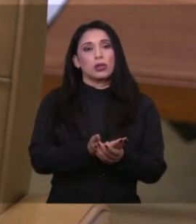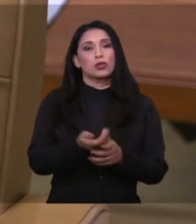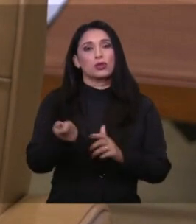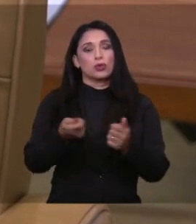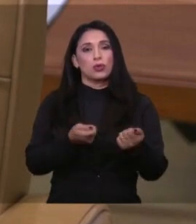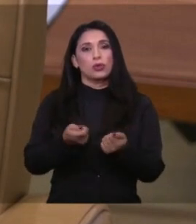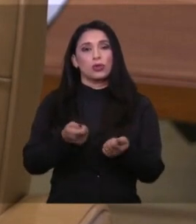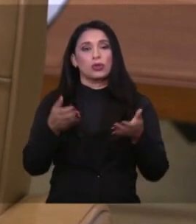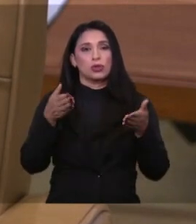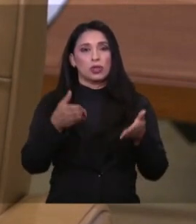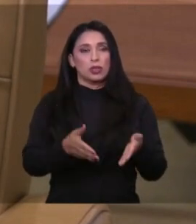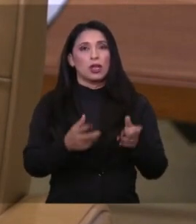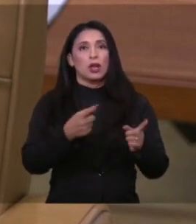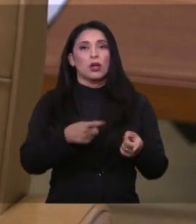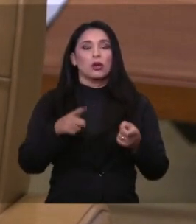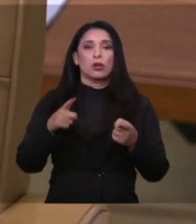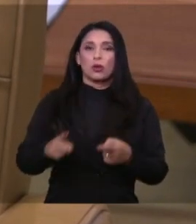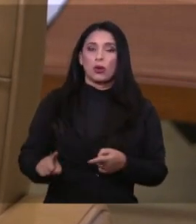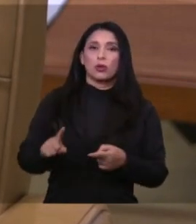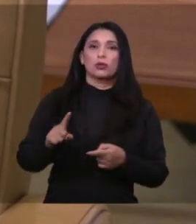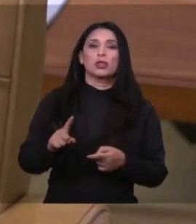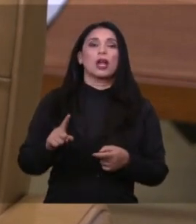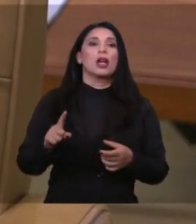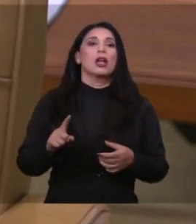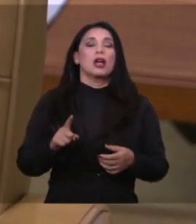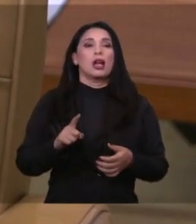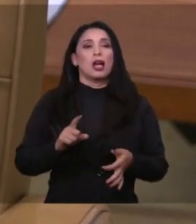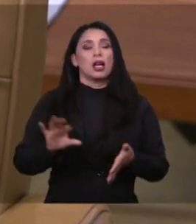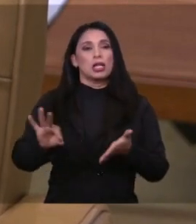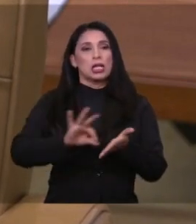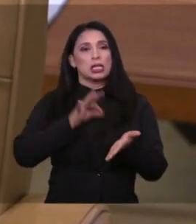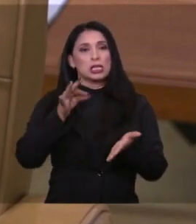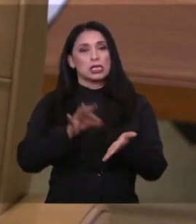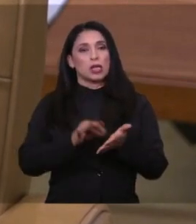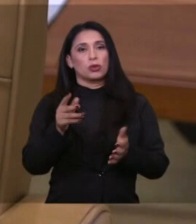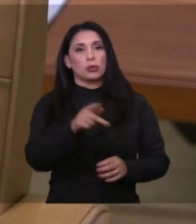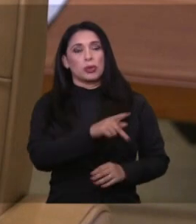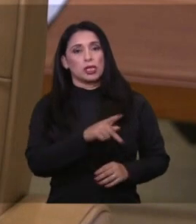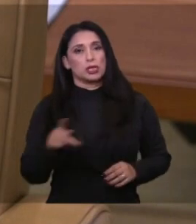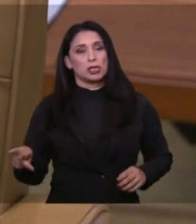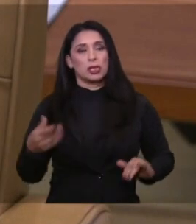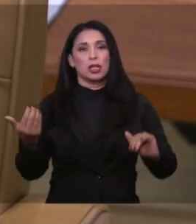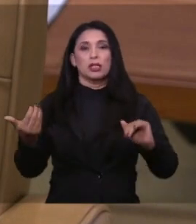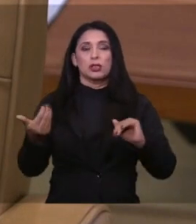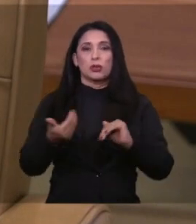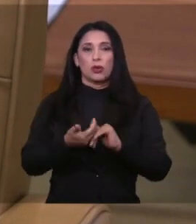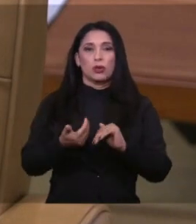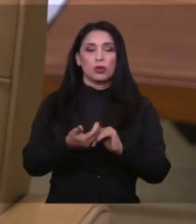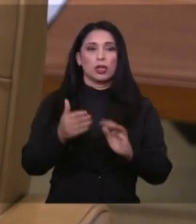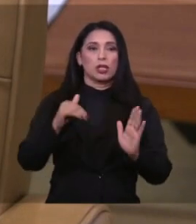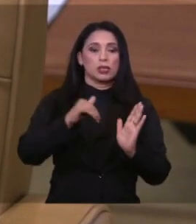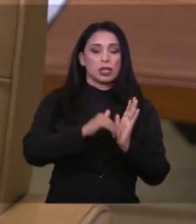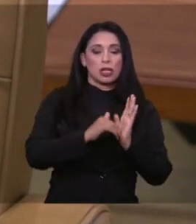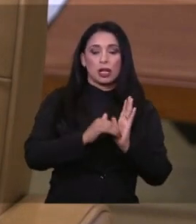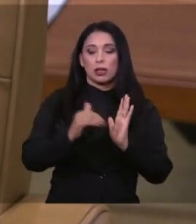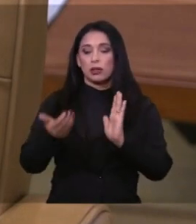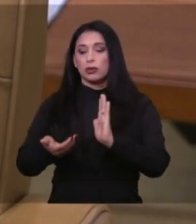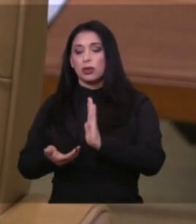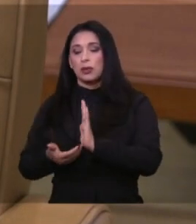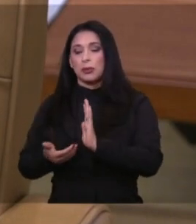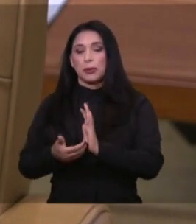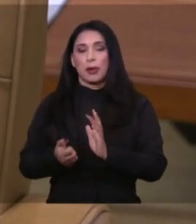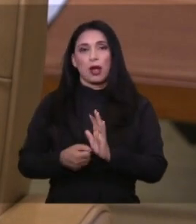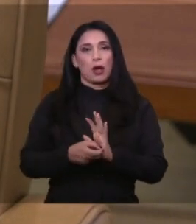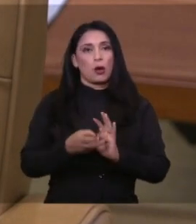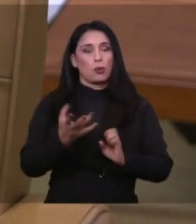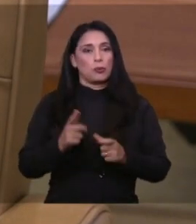do Presidente da República, do Congresso Nacional, do Senado Federal e da Câmara dos Deputados, aumentar o quórum